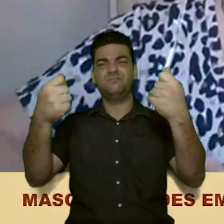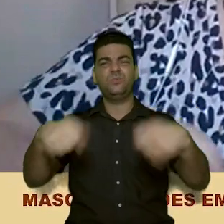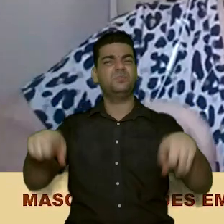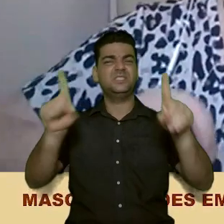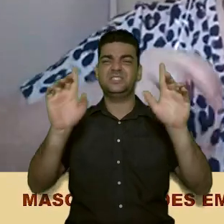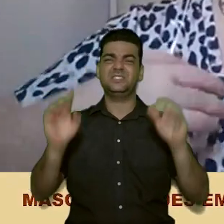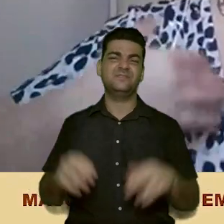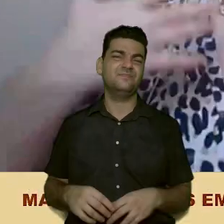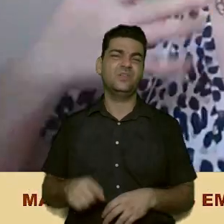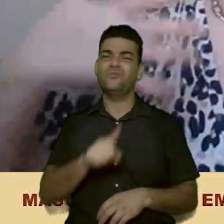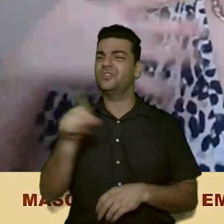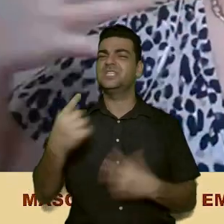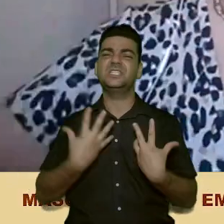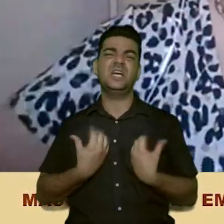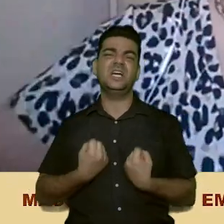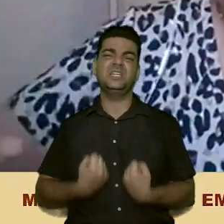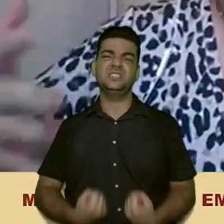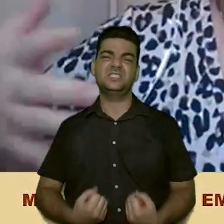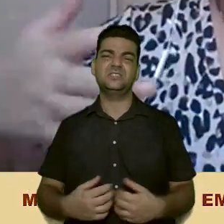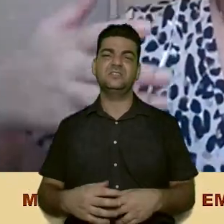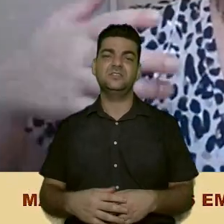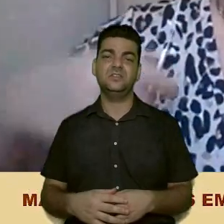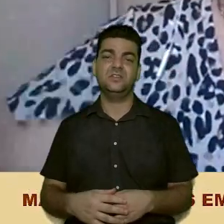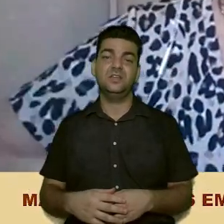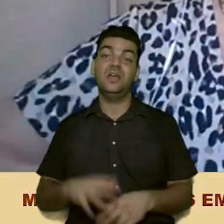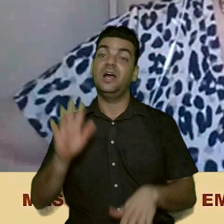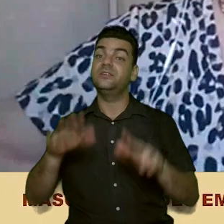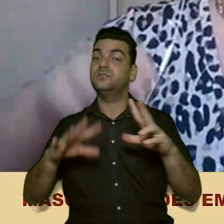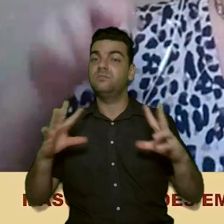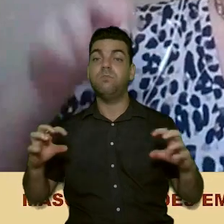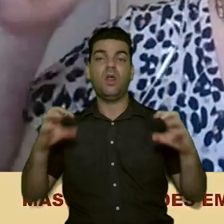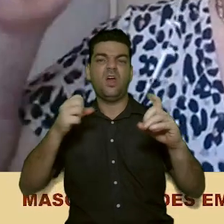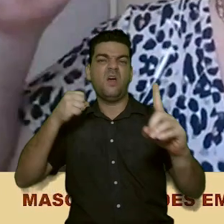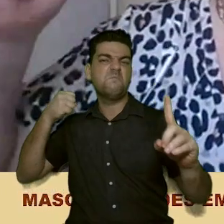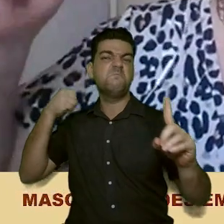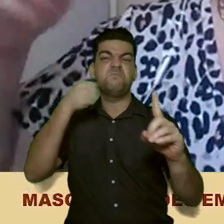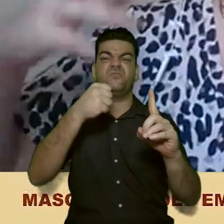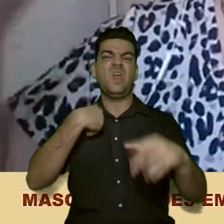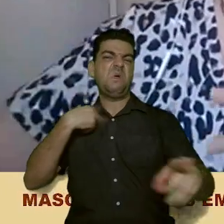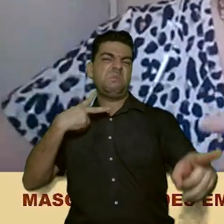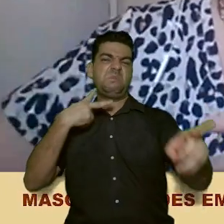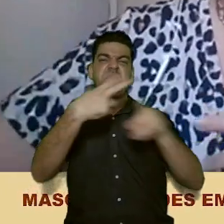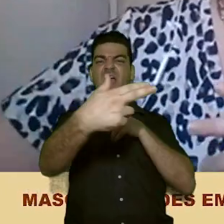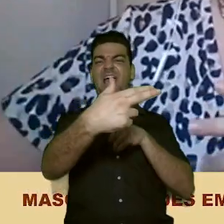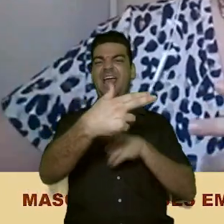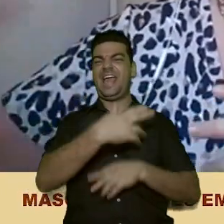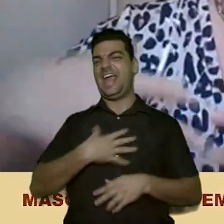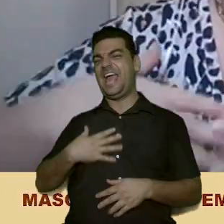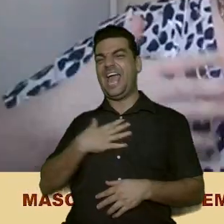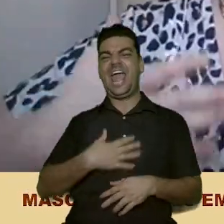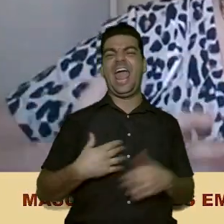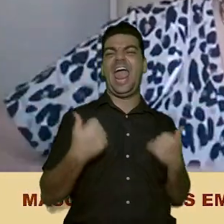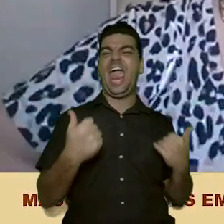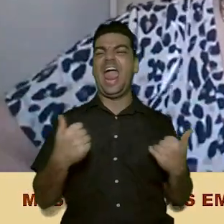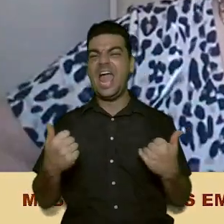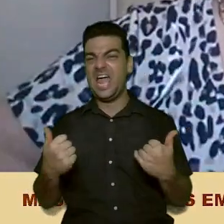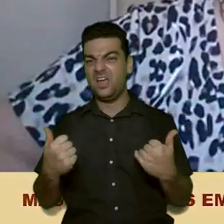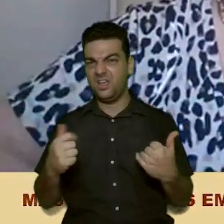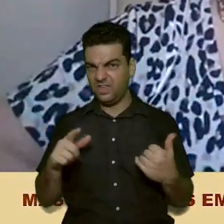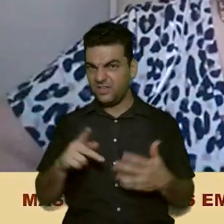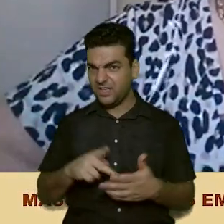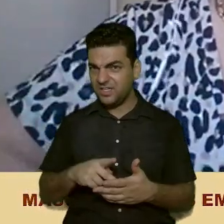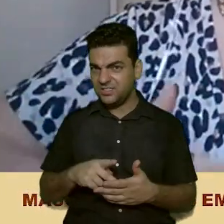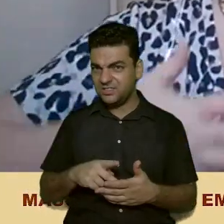por mais que você saia de uma briga, de uma discussão com uma sensação que você ganhou aquela discussão, você não ganhou de